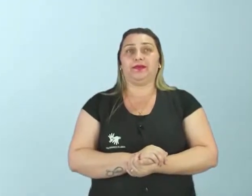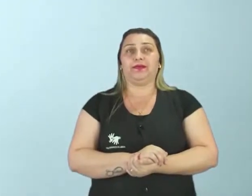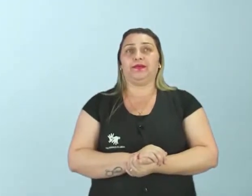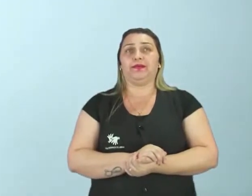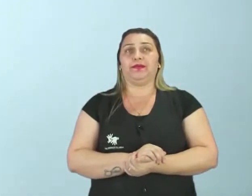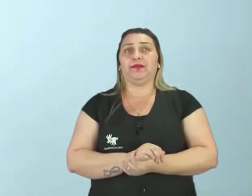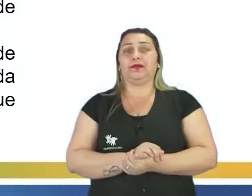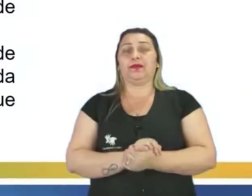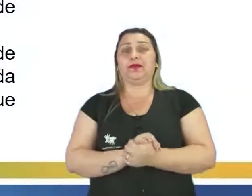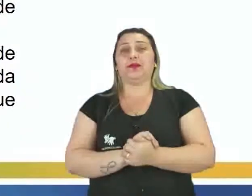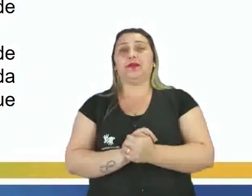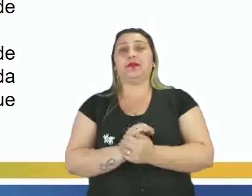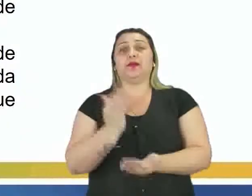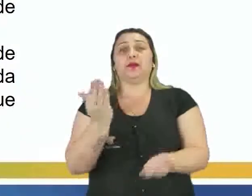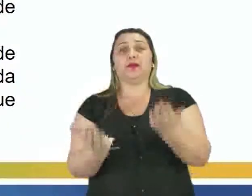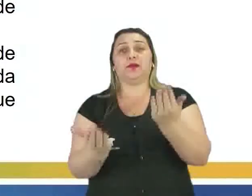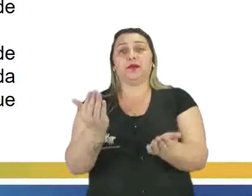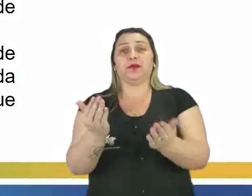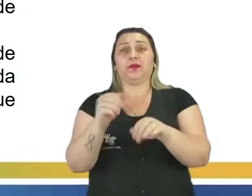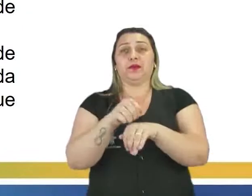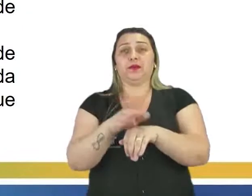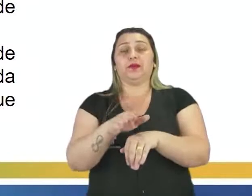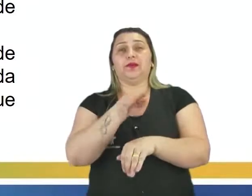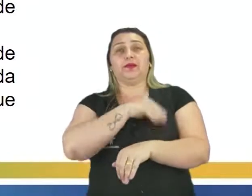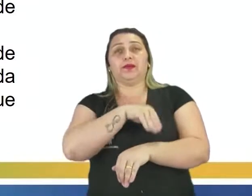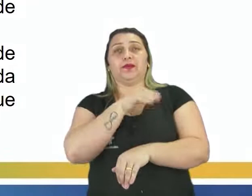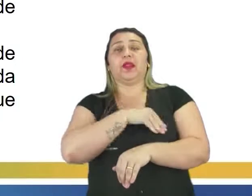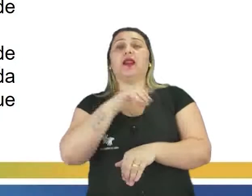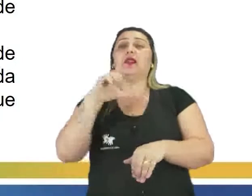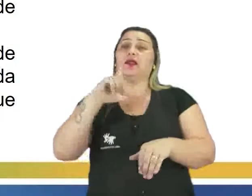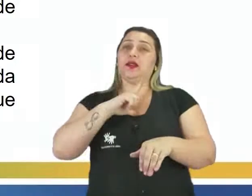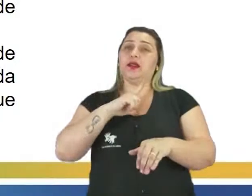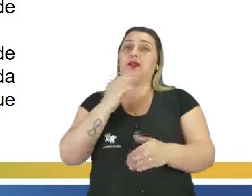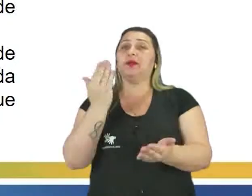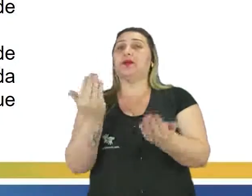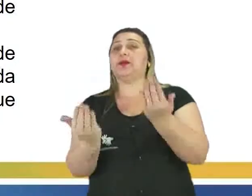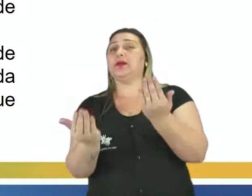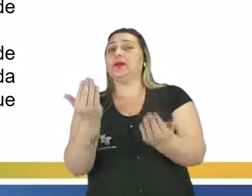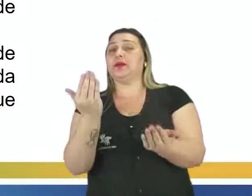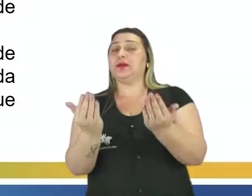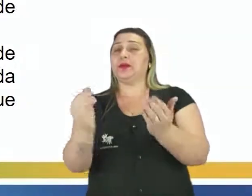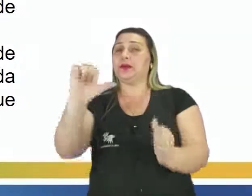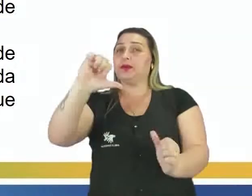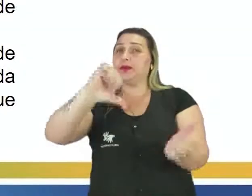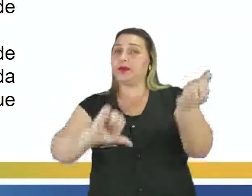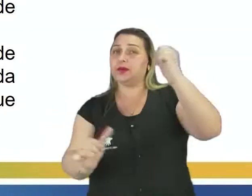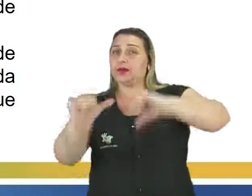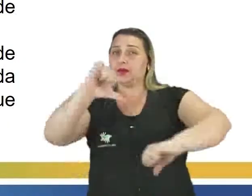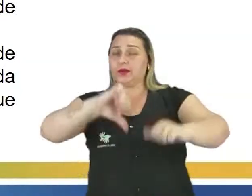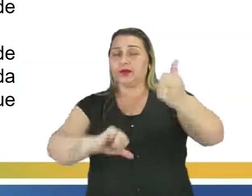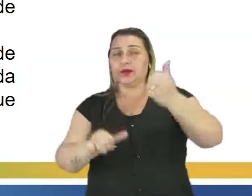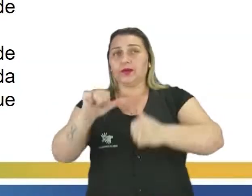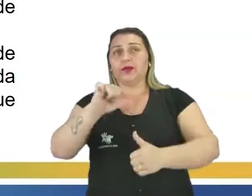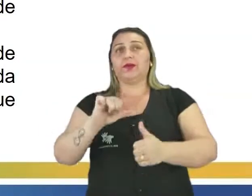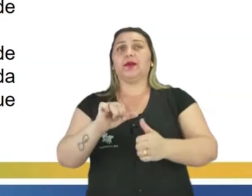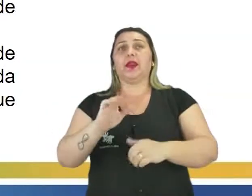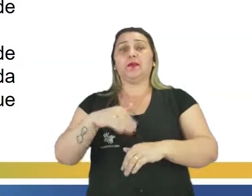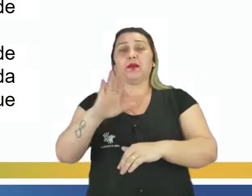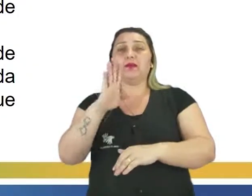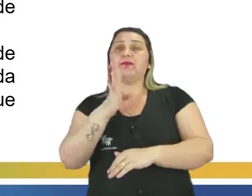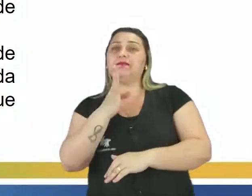Medindo a distribuição de renda. Então, existem várias maneiras de se medir e analisar a distribuição de renda. Uma das medidas